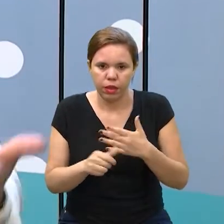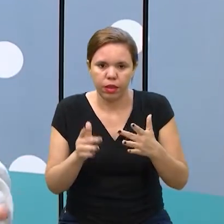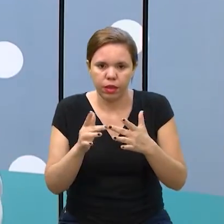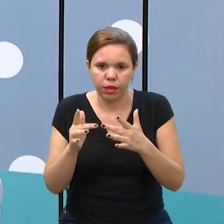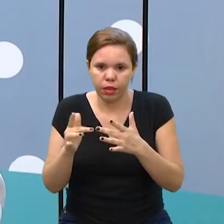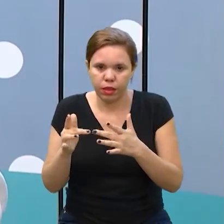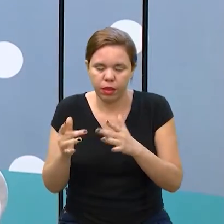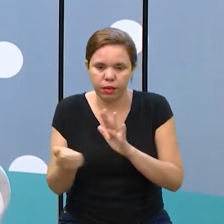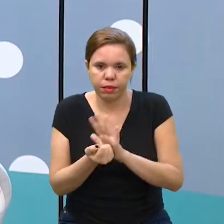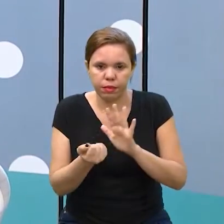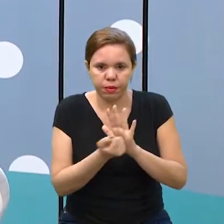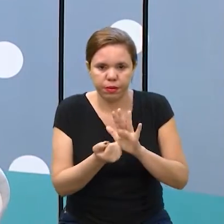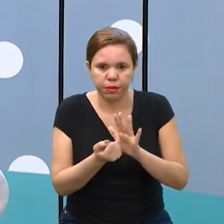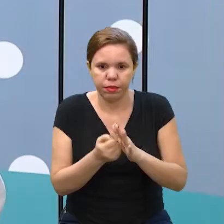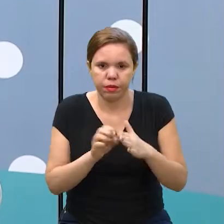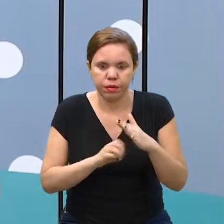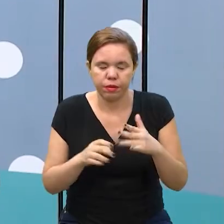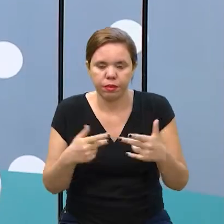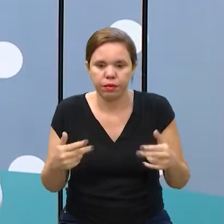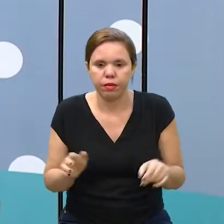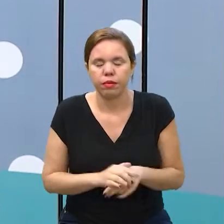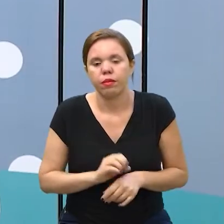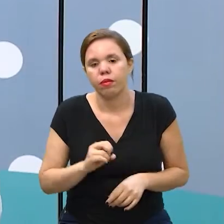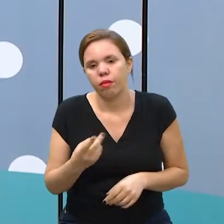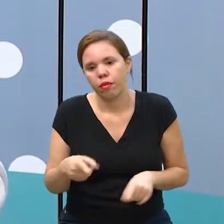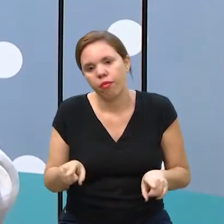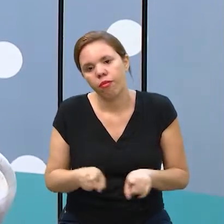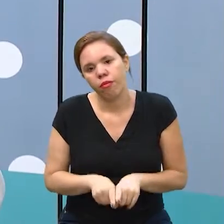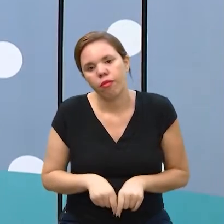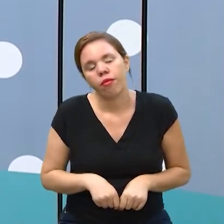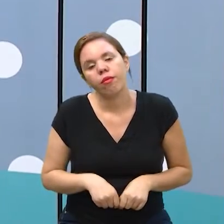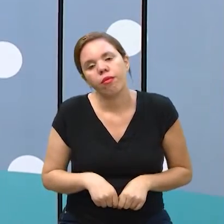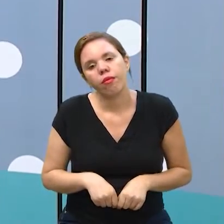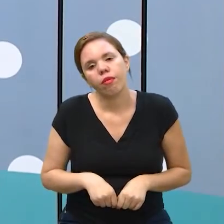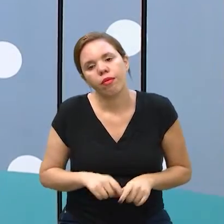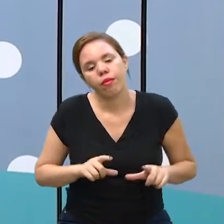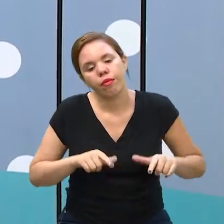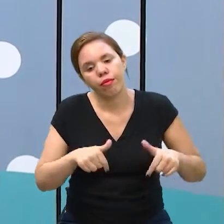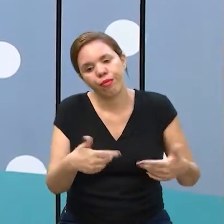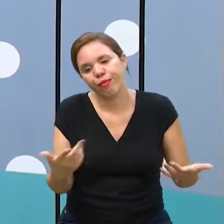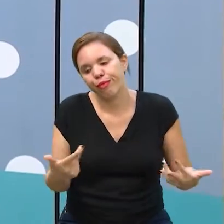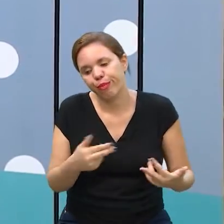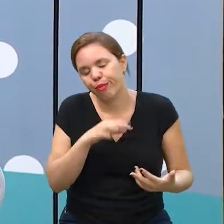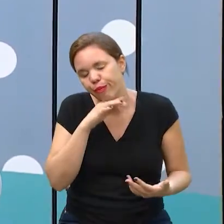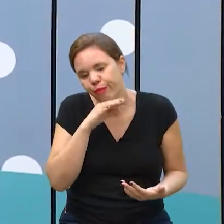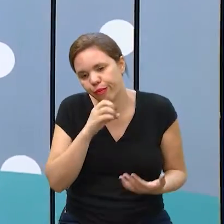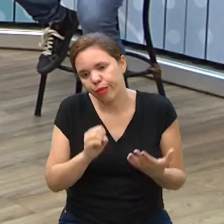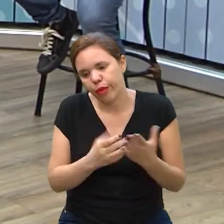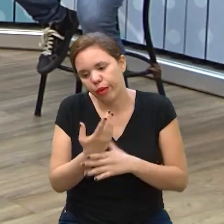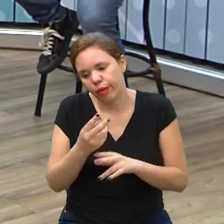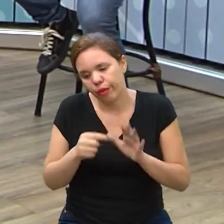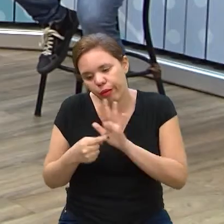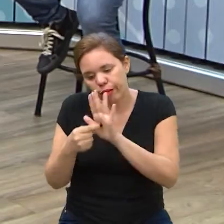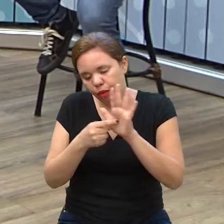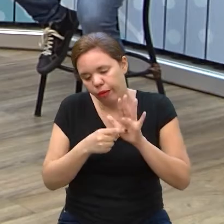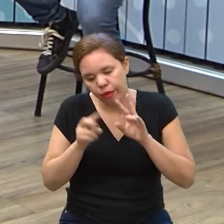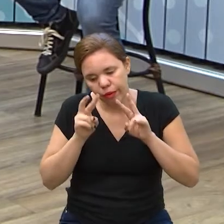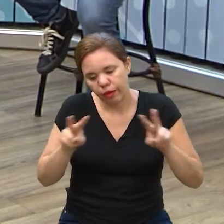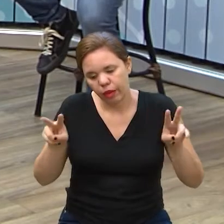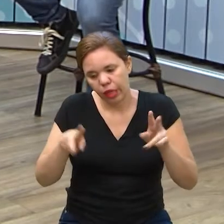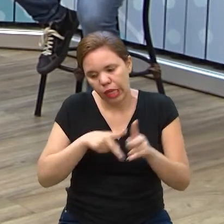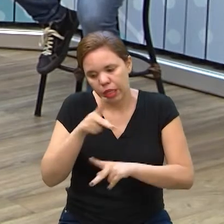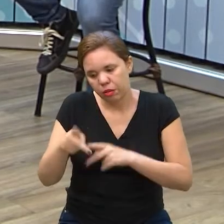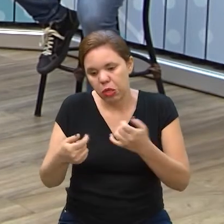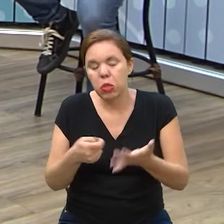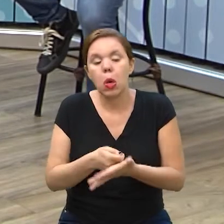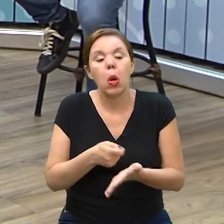seguidores, contatos com marcas, patrocínios, etc., como também enfrentar o lado negativo dessa exposição. Porque o público